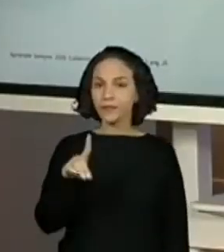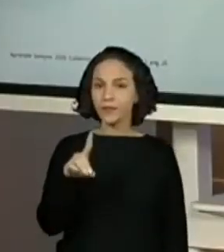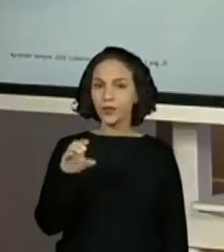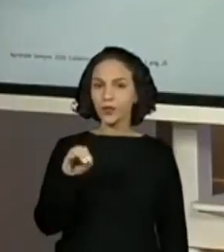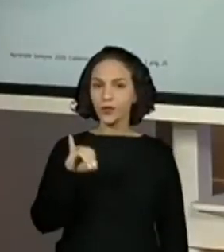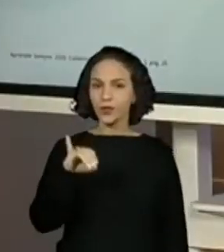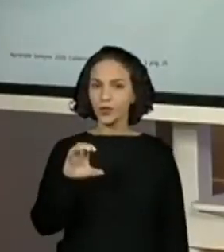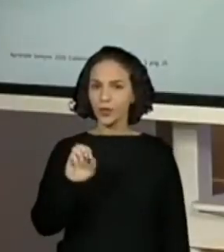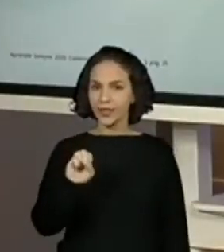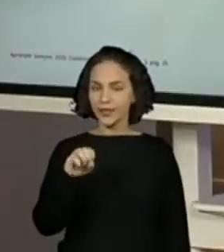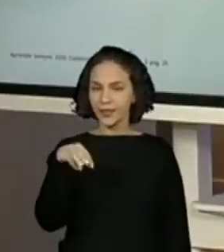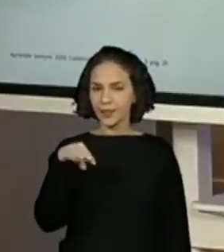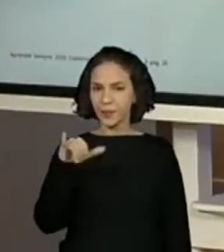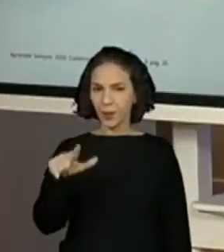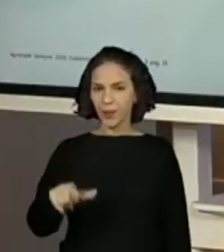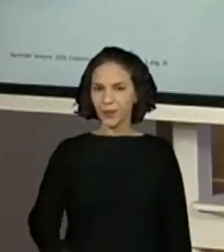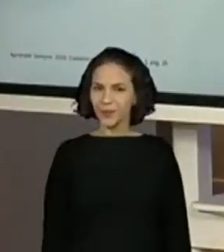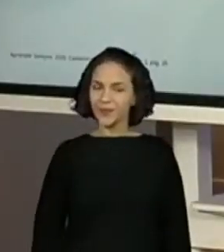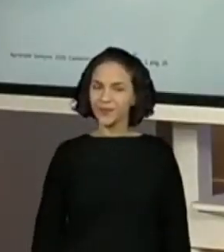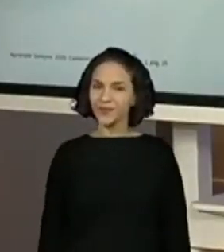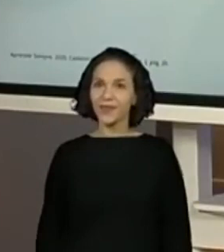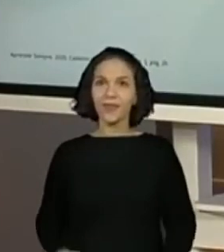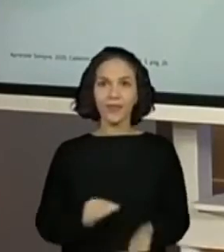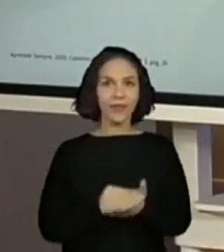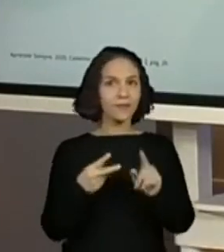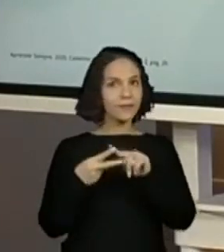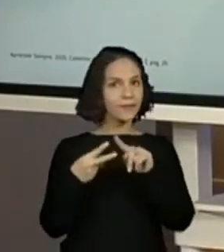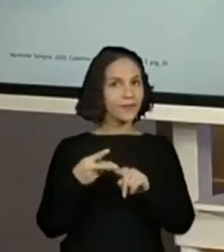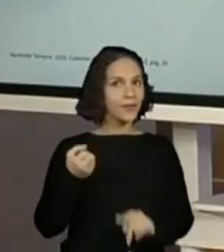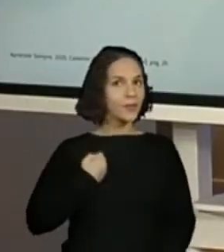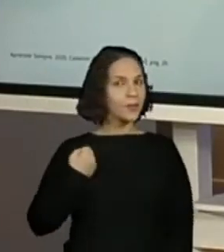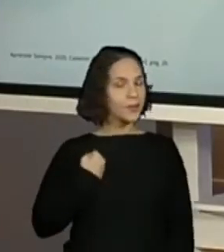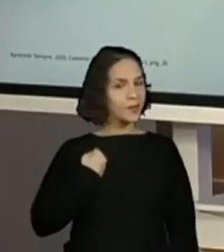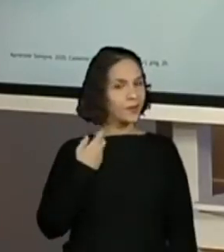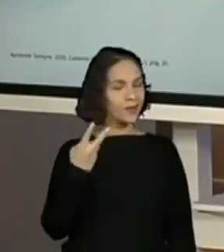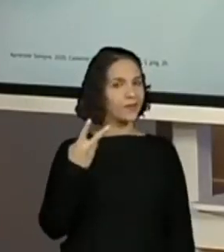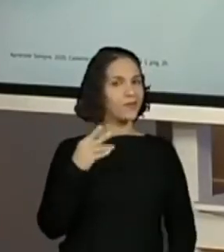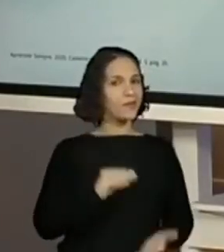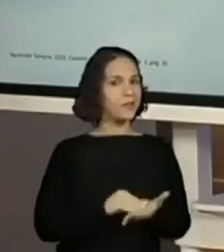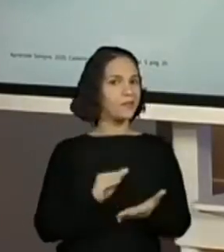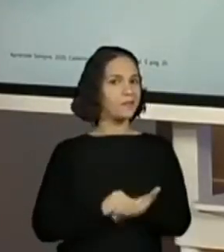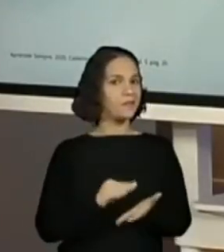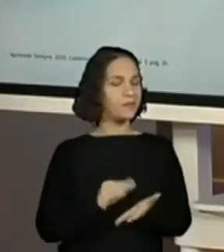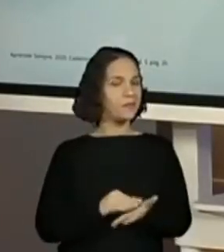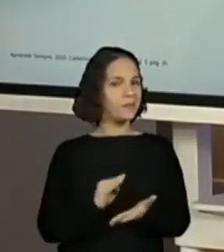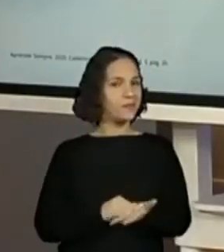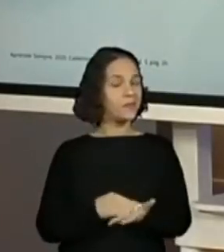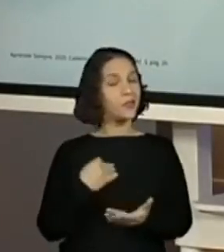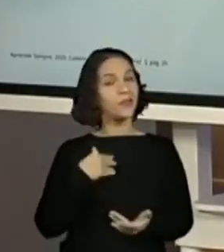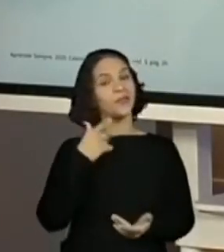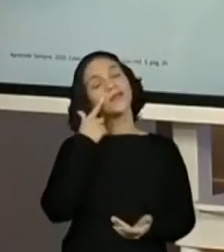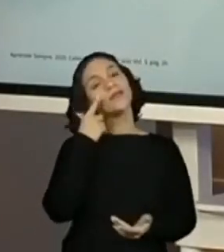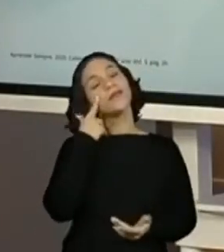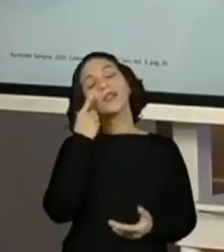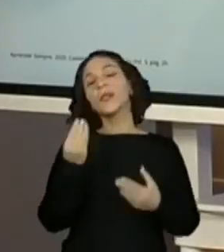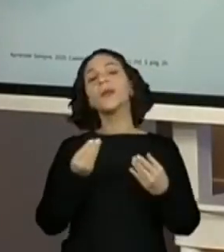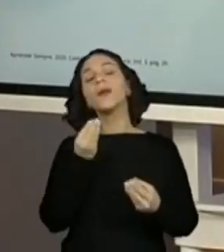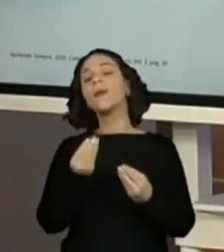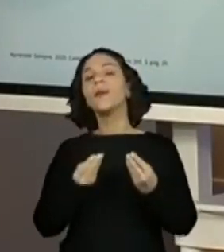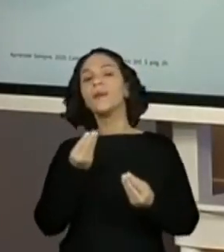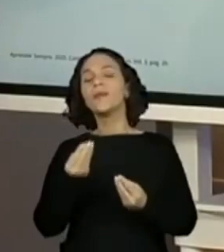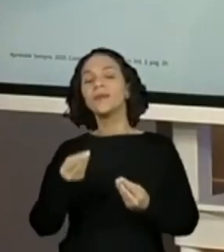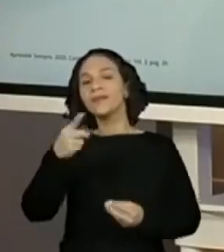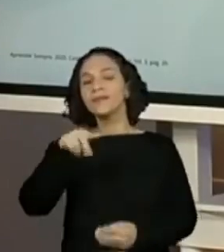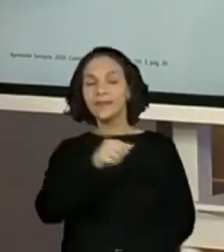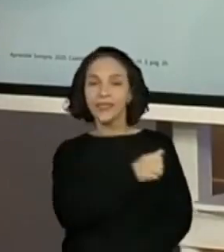2000. Faltam só 2 números para vocês registrarem aí. Eu quero ver como é que tá, como é que os